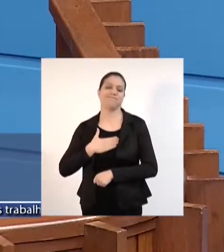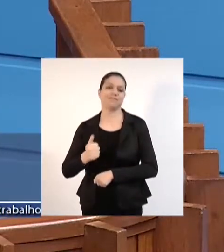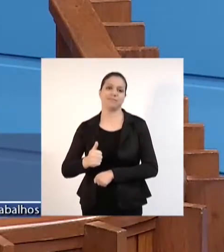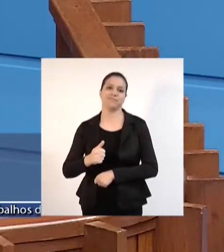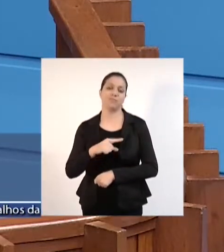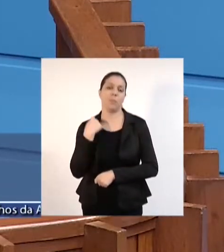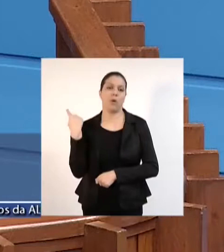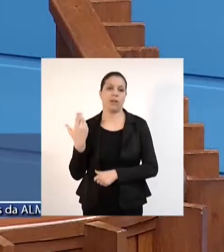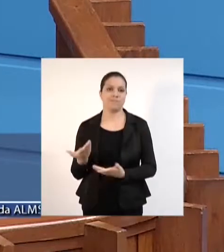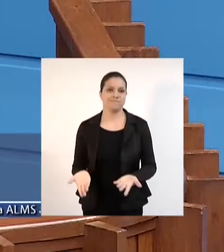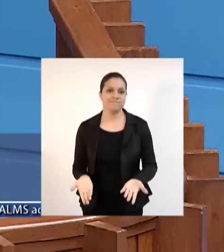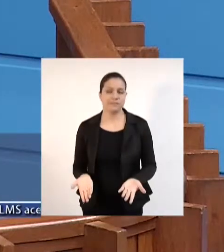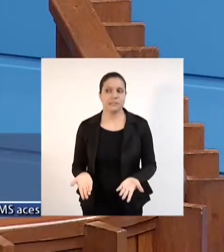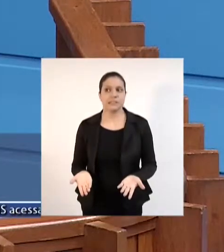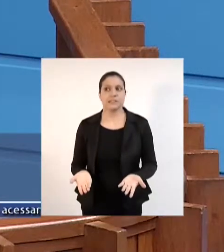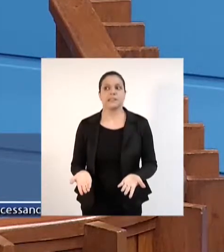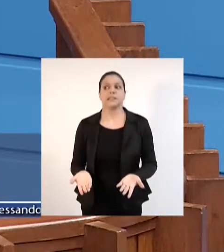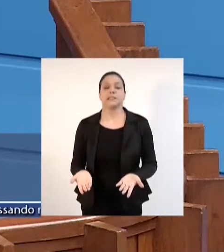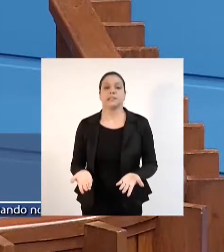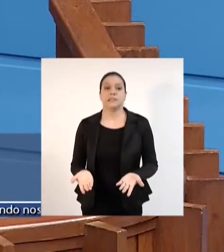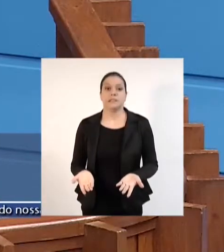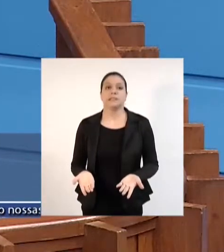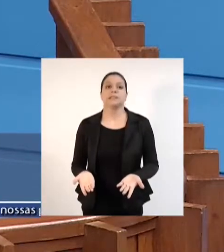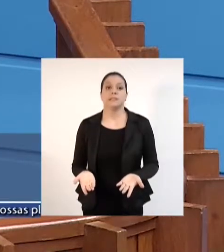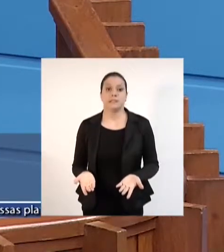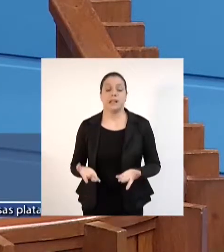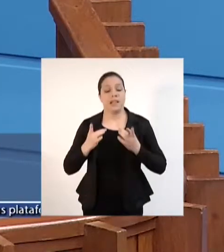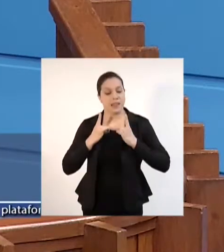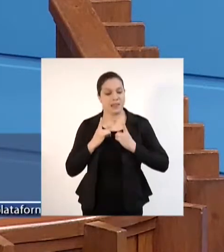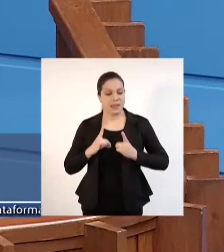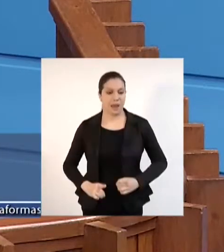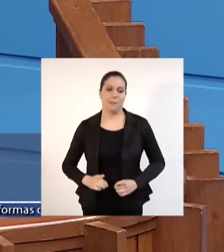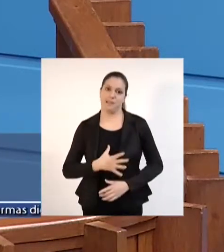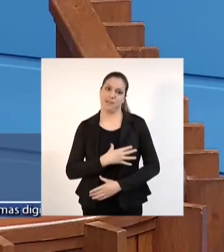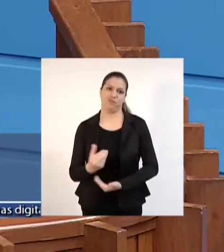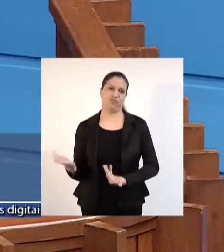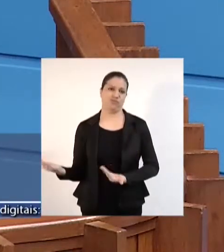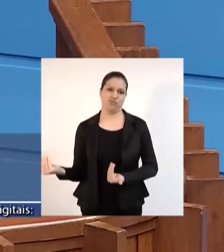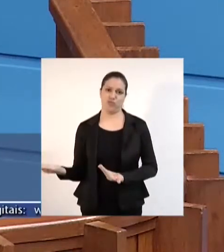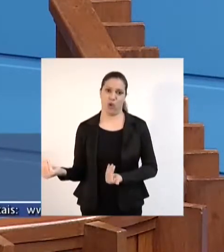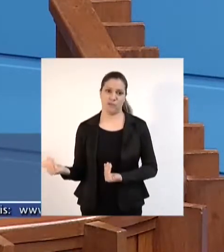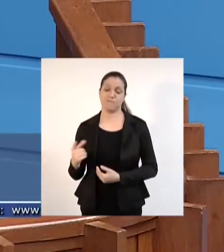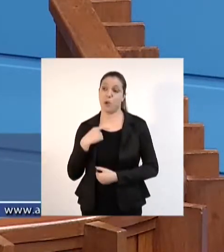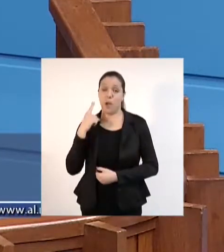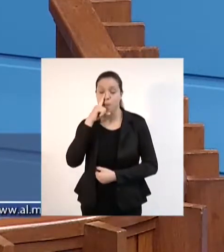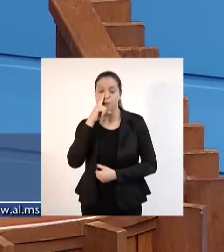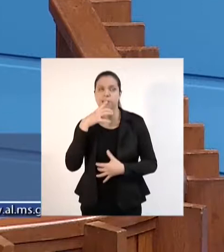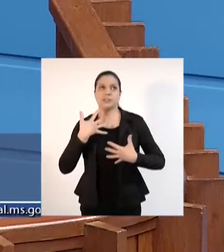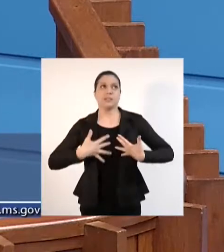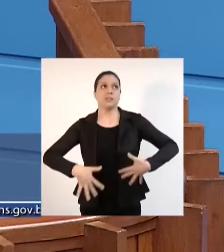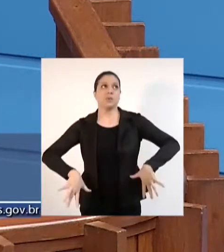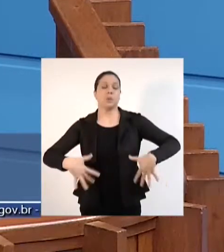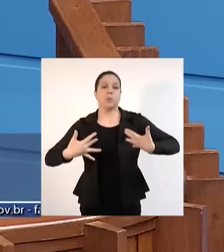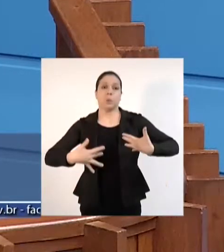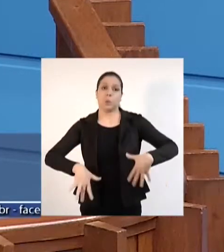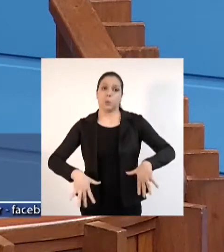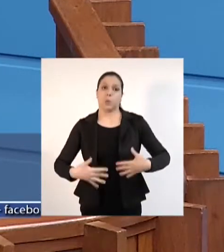perdeu o filho para a depressão, para o suicídio. Essa é uma história, infelizmente, muito